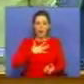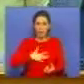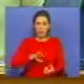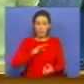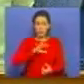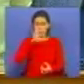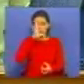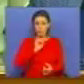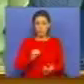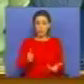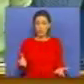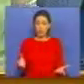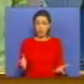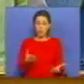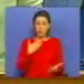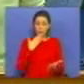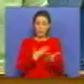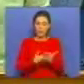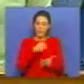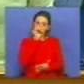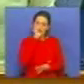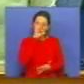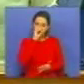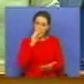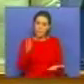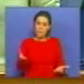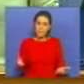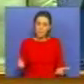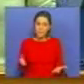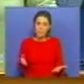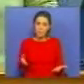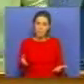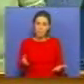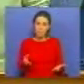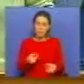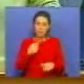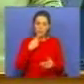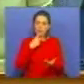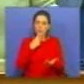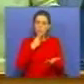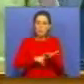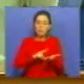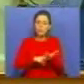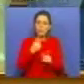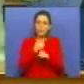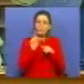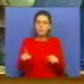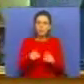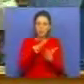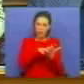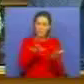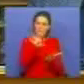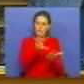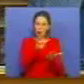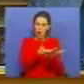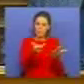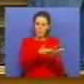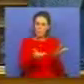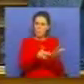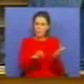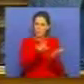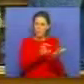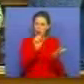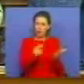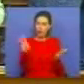muito que o Sr. Ministro desse uma ideia sobre a motivação deste tipo de redação